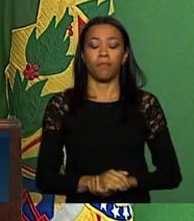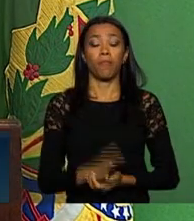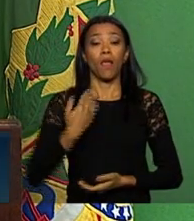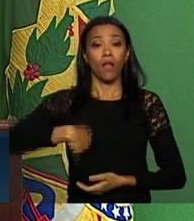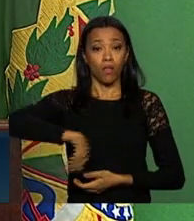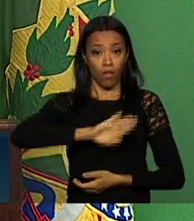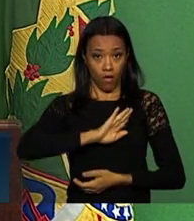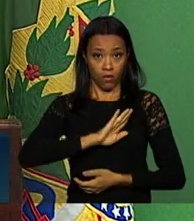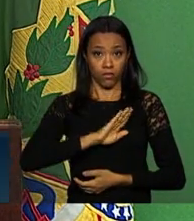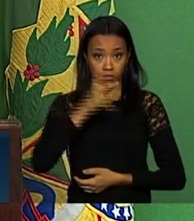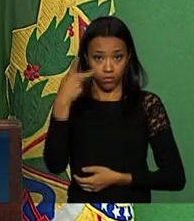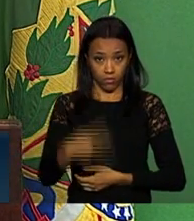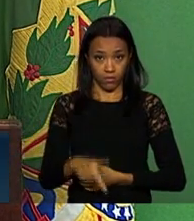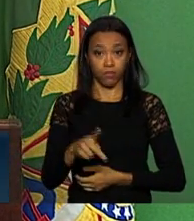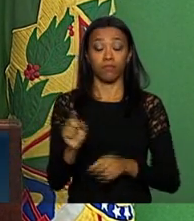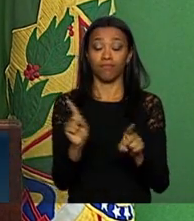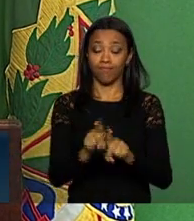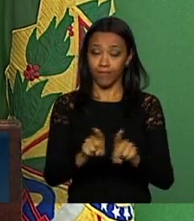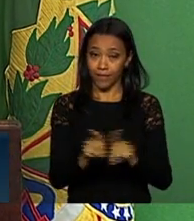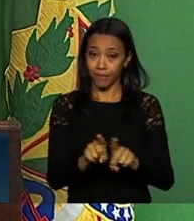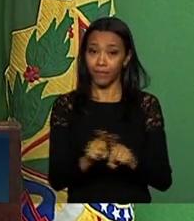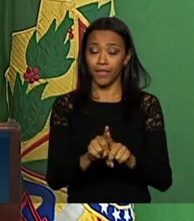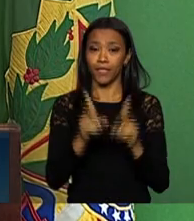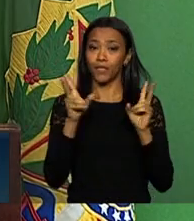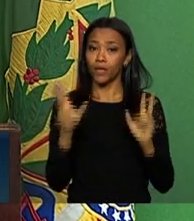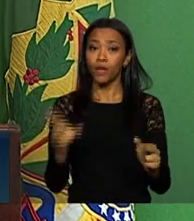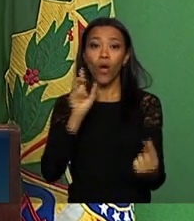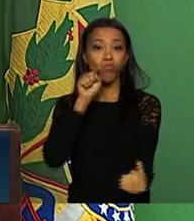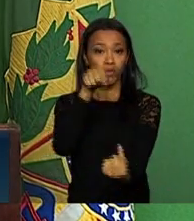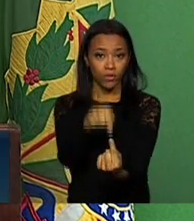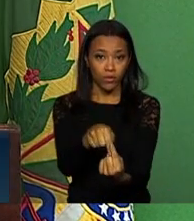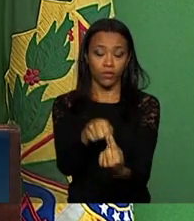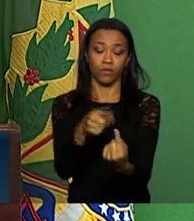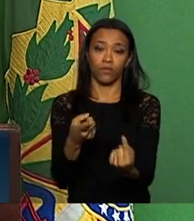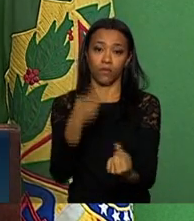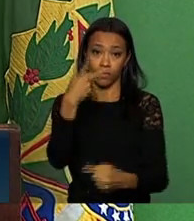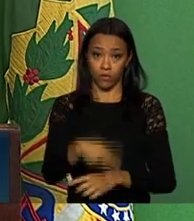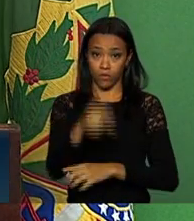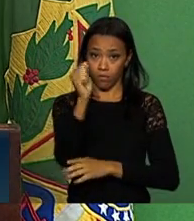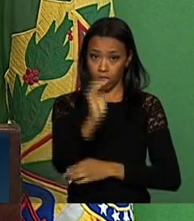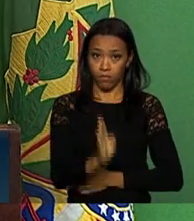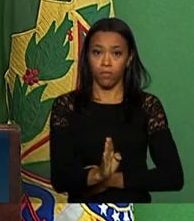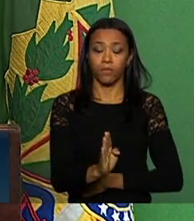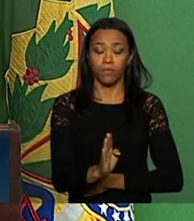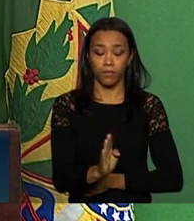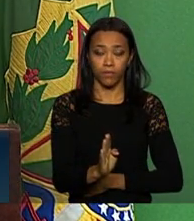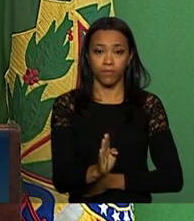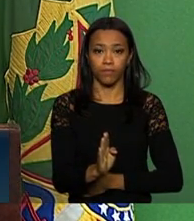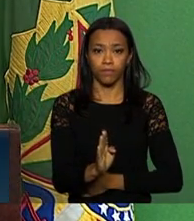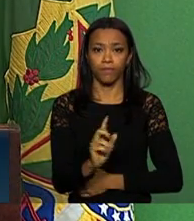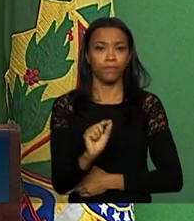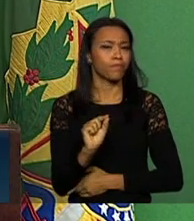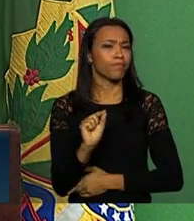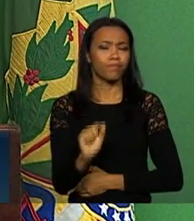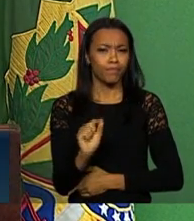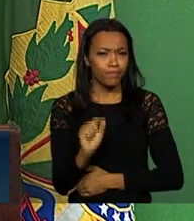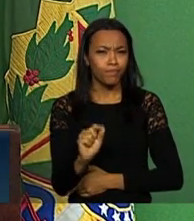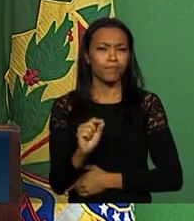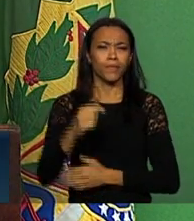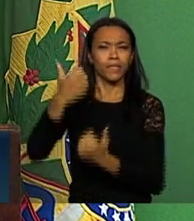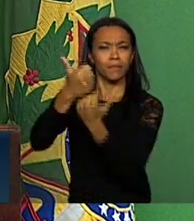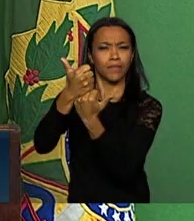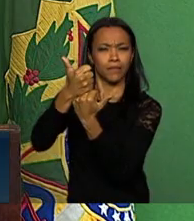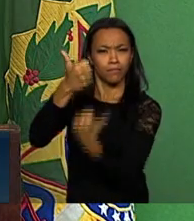também temos de ter esse objetivo o estado brasileiro em especial o